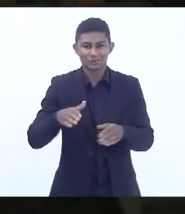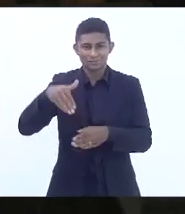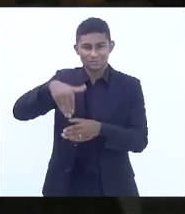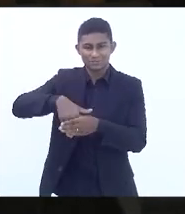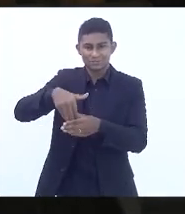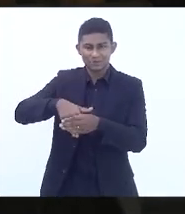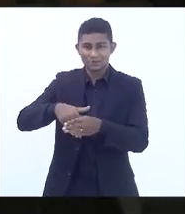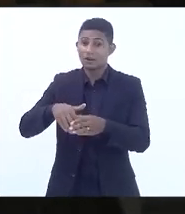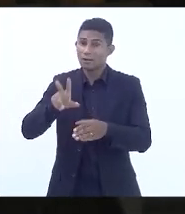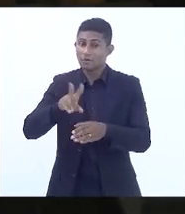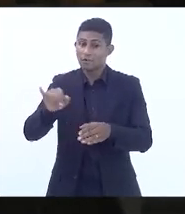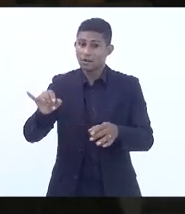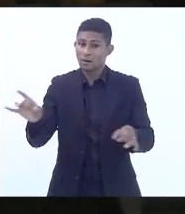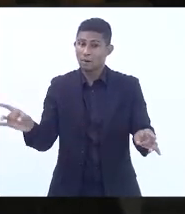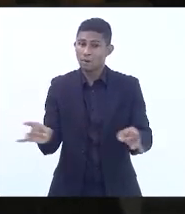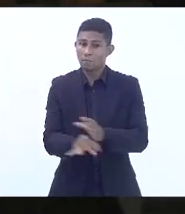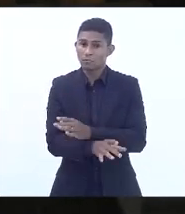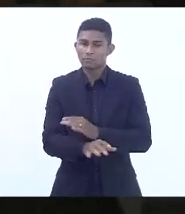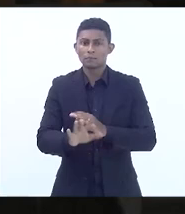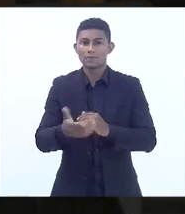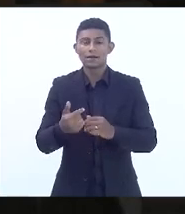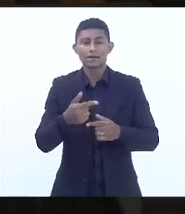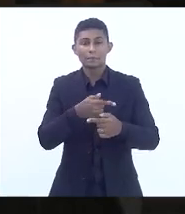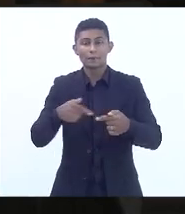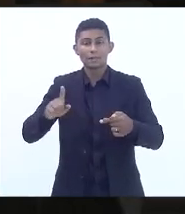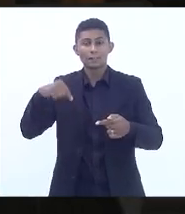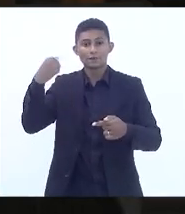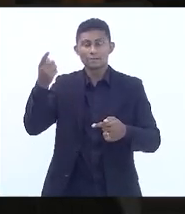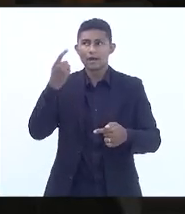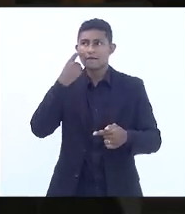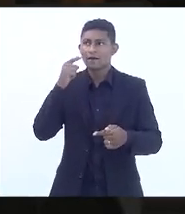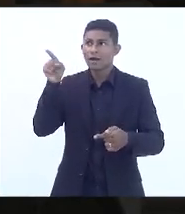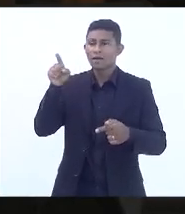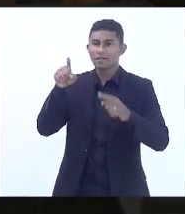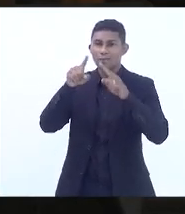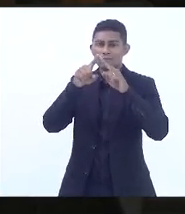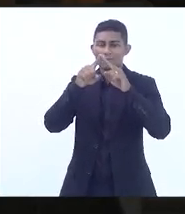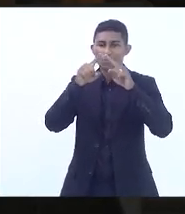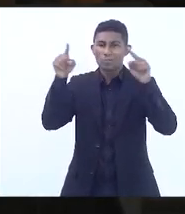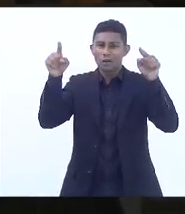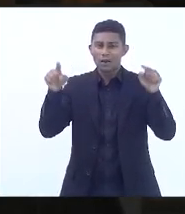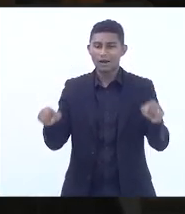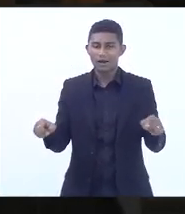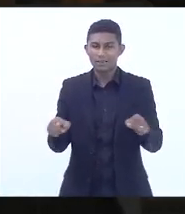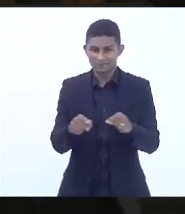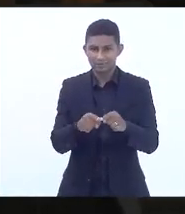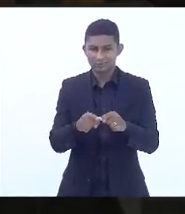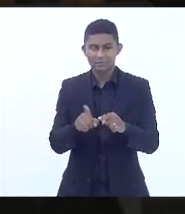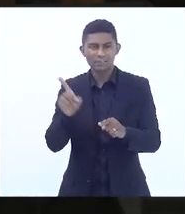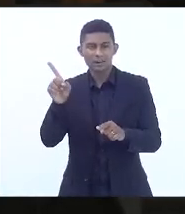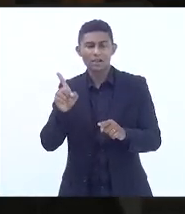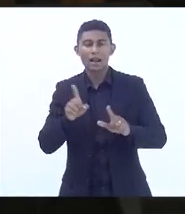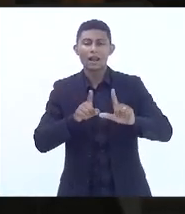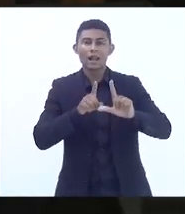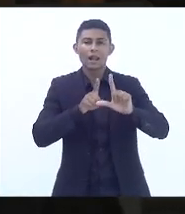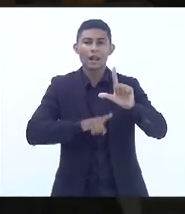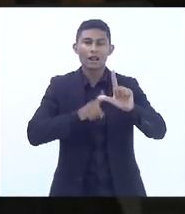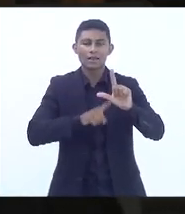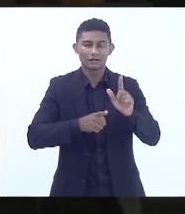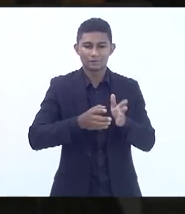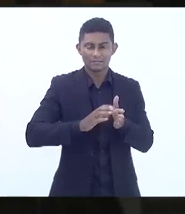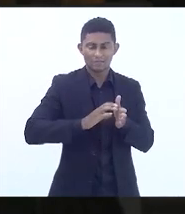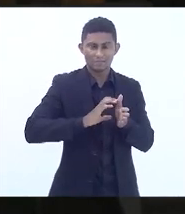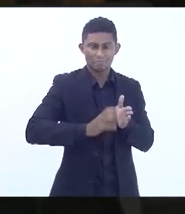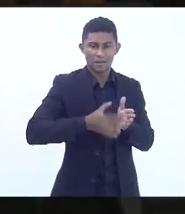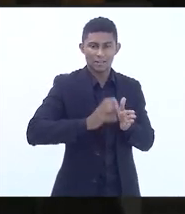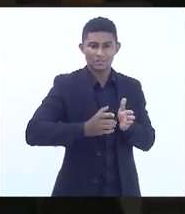quando a gente olhar este quadro, as letrinhas que representam os partidos políticos